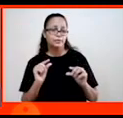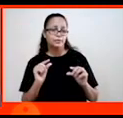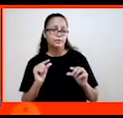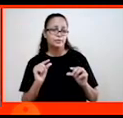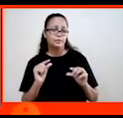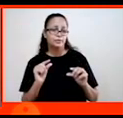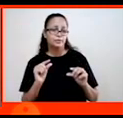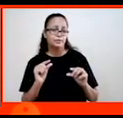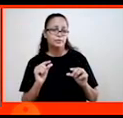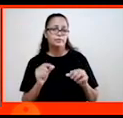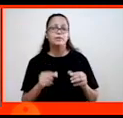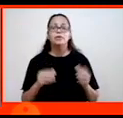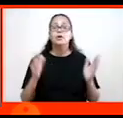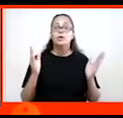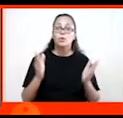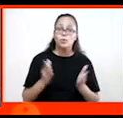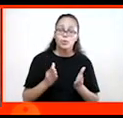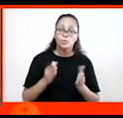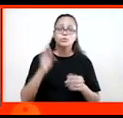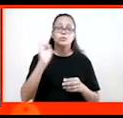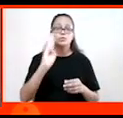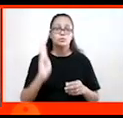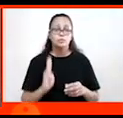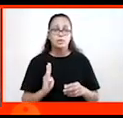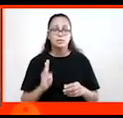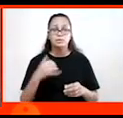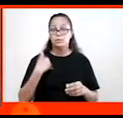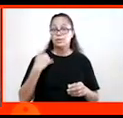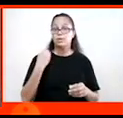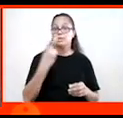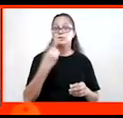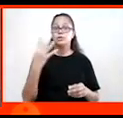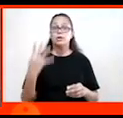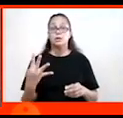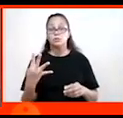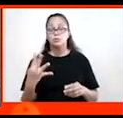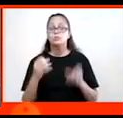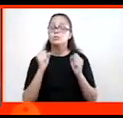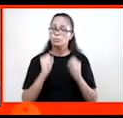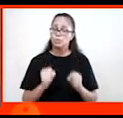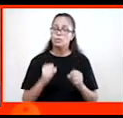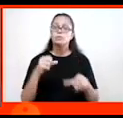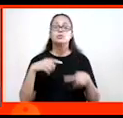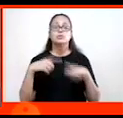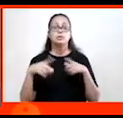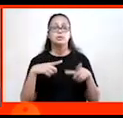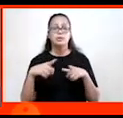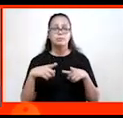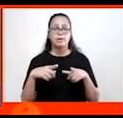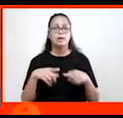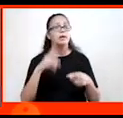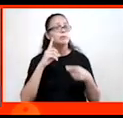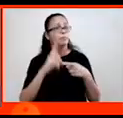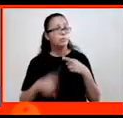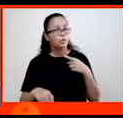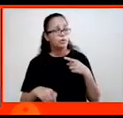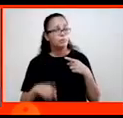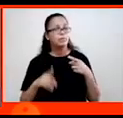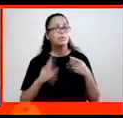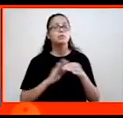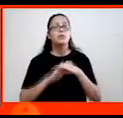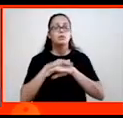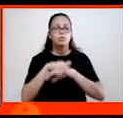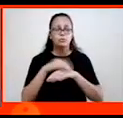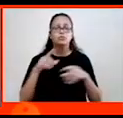pode, só pode se trabalhar no Brasil acima de 14 na condição de aprendiz com um registro formal. E é vedado o trabalho noturno insalubre